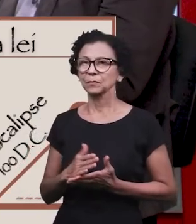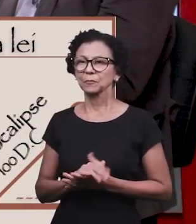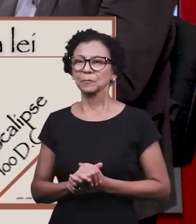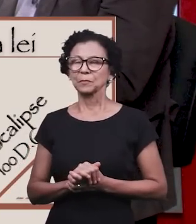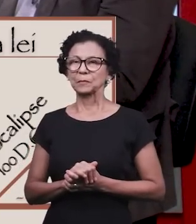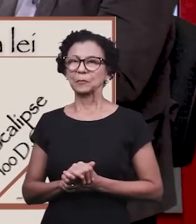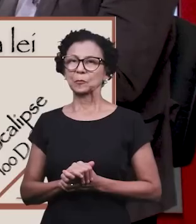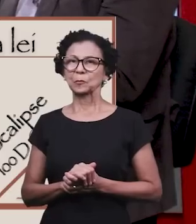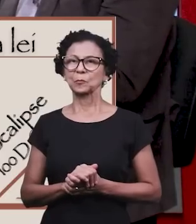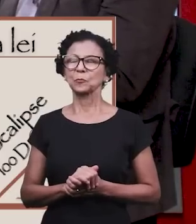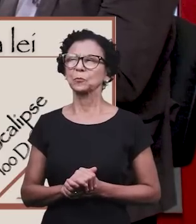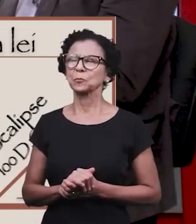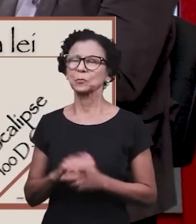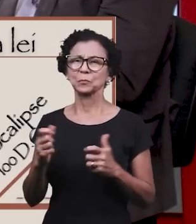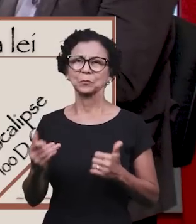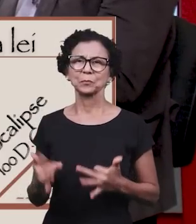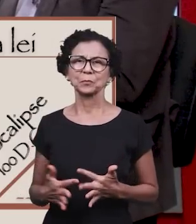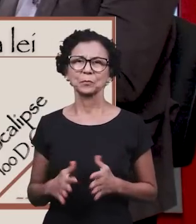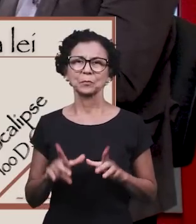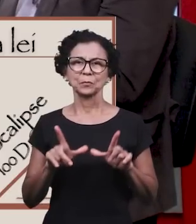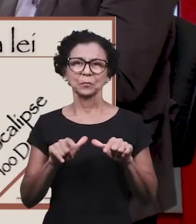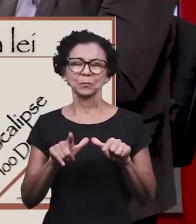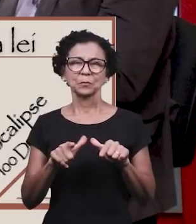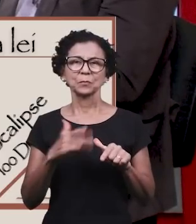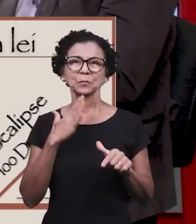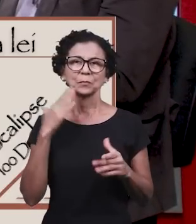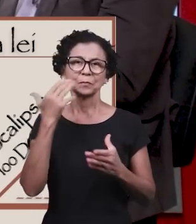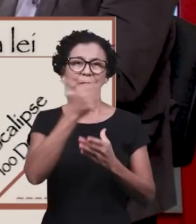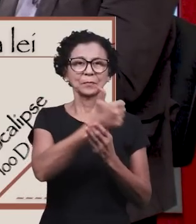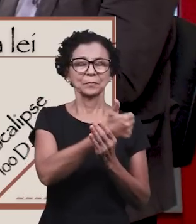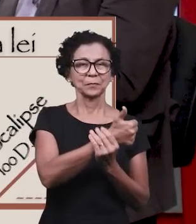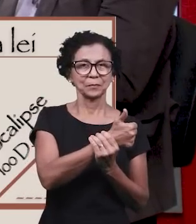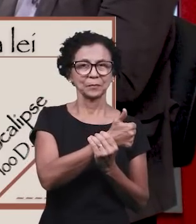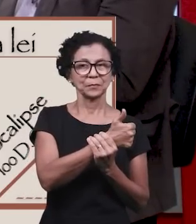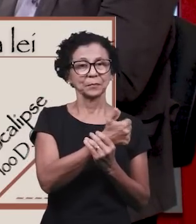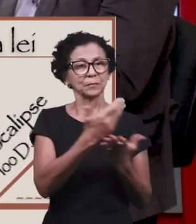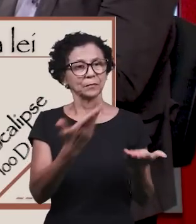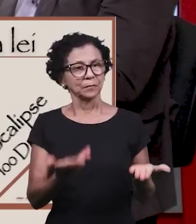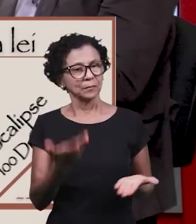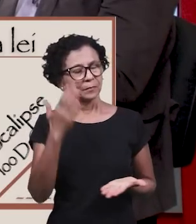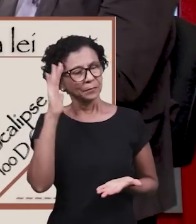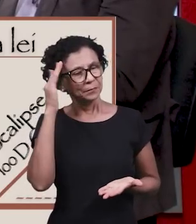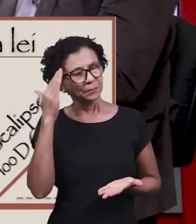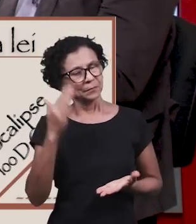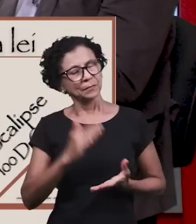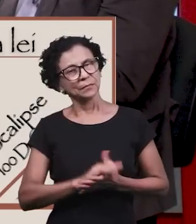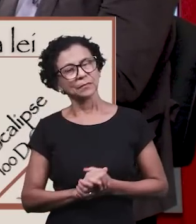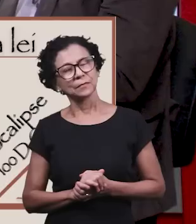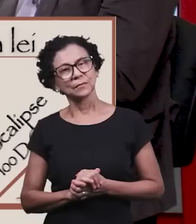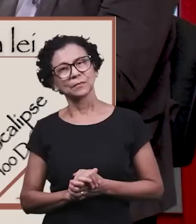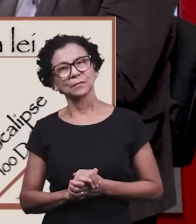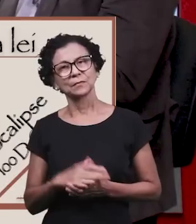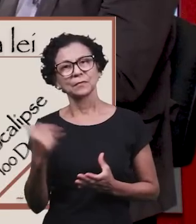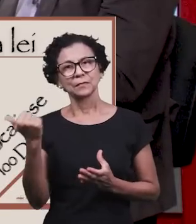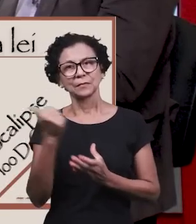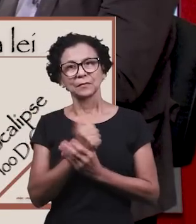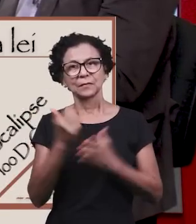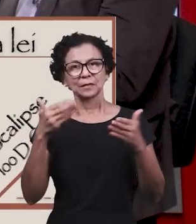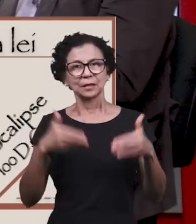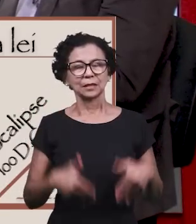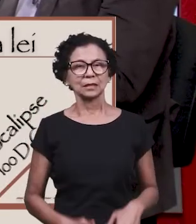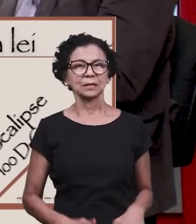até mesmo para situar, não é? Porque o próximo livro bíblico, Êxodo, já se decorre em 500 anos de história. Então,